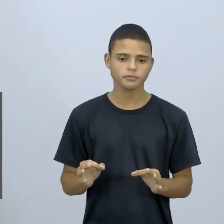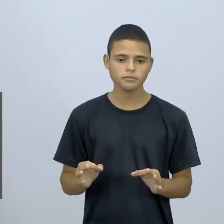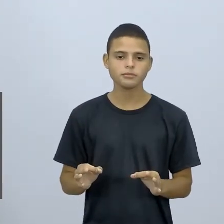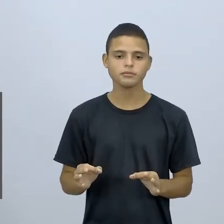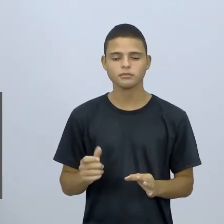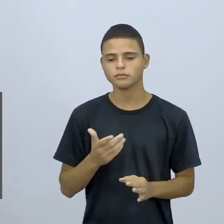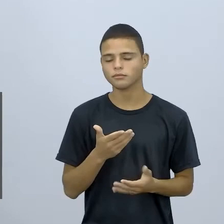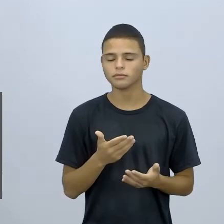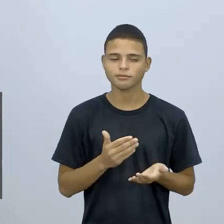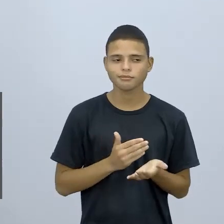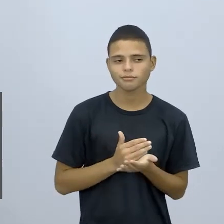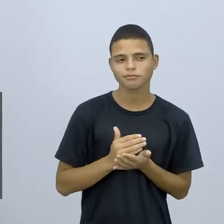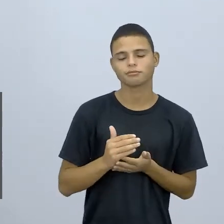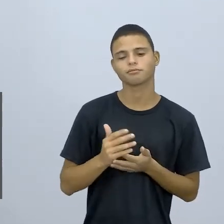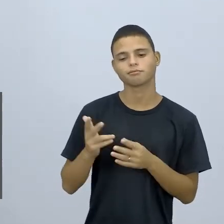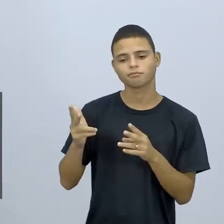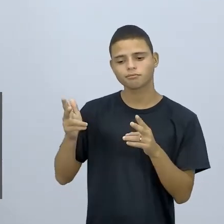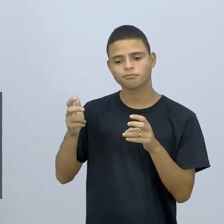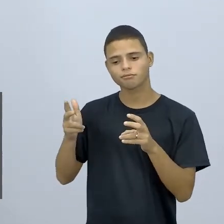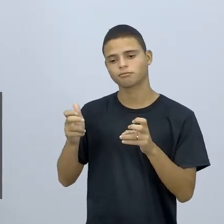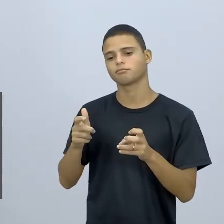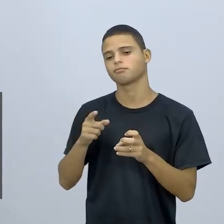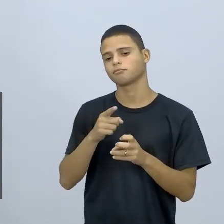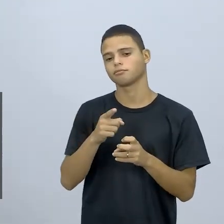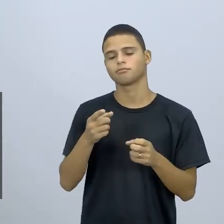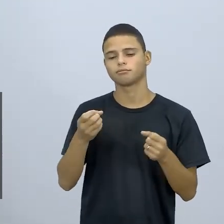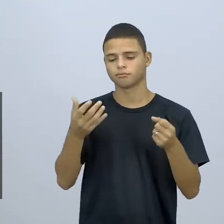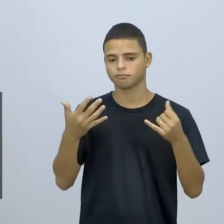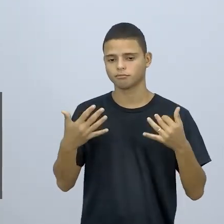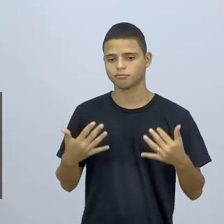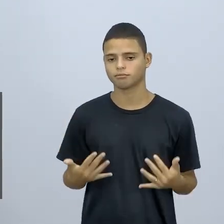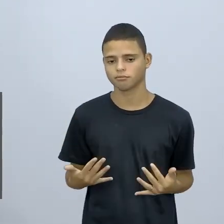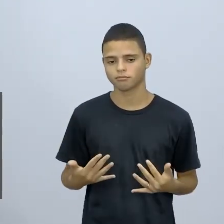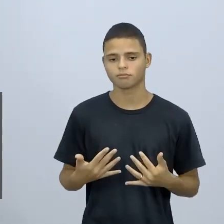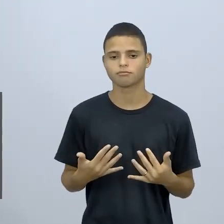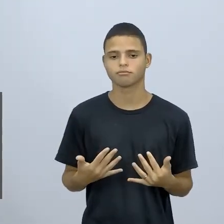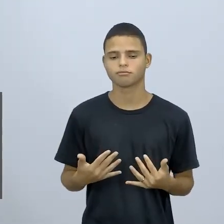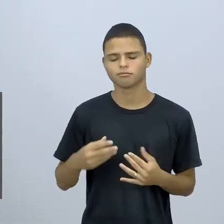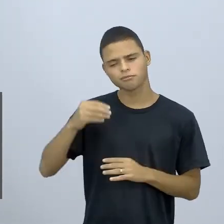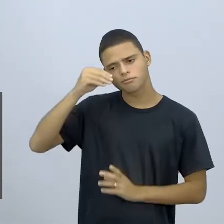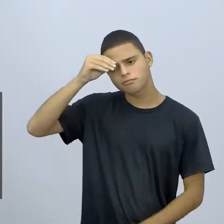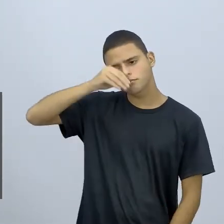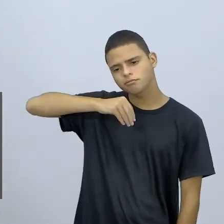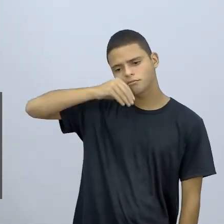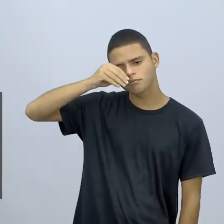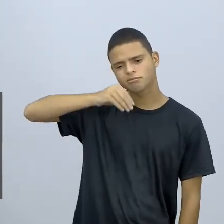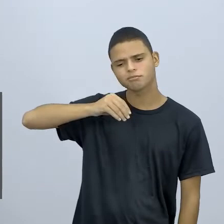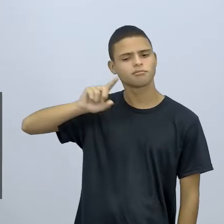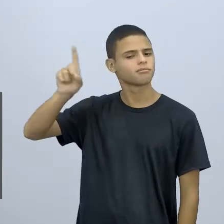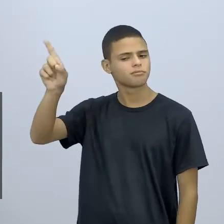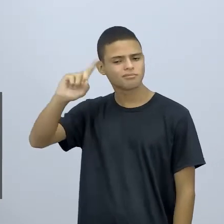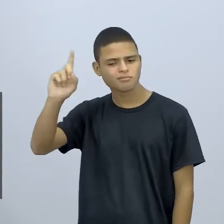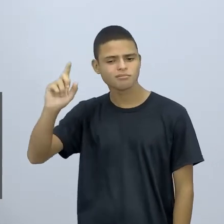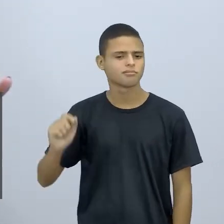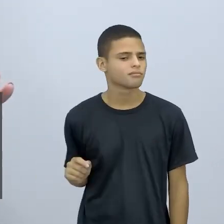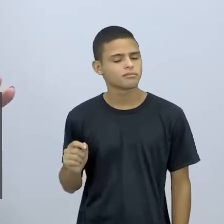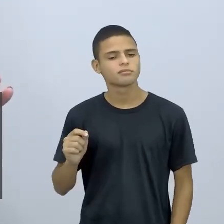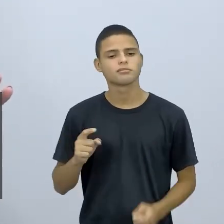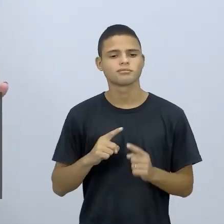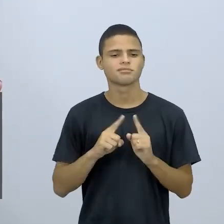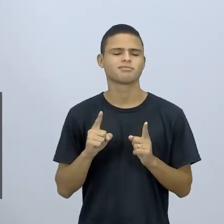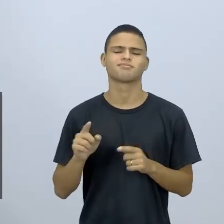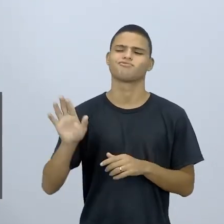a perceber isso dessa forma como você está dizendo, né? Da não fragilidade, do não, mas eu não